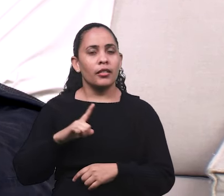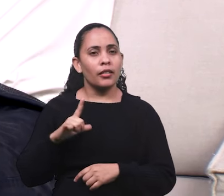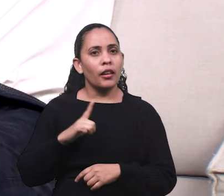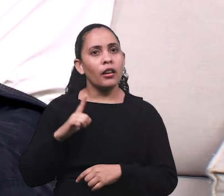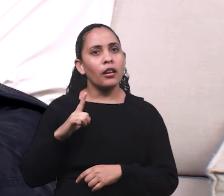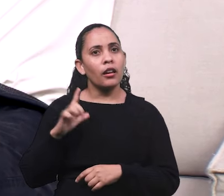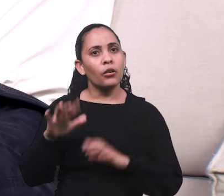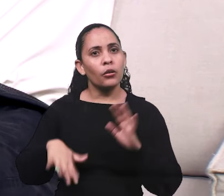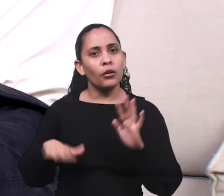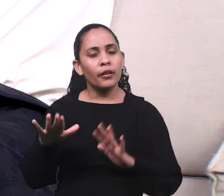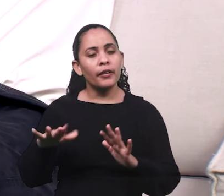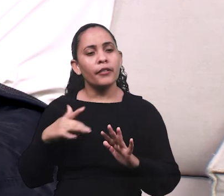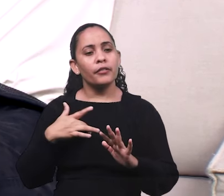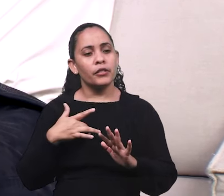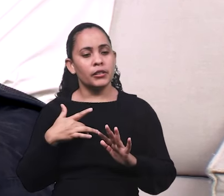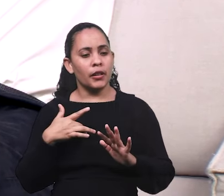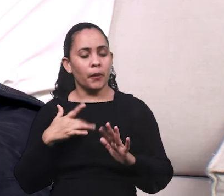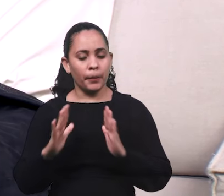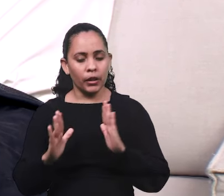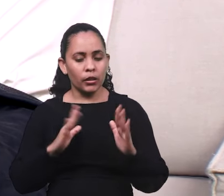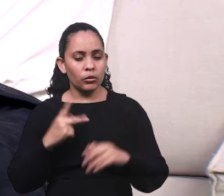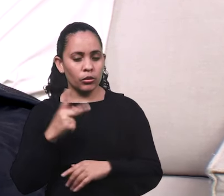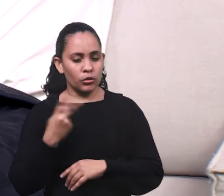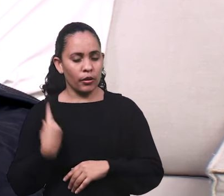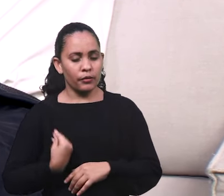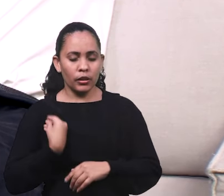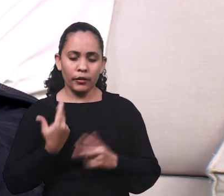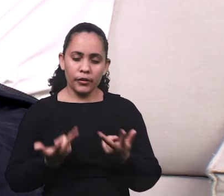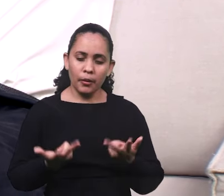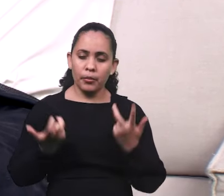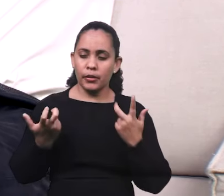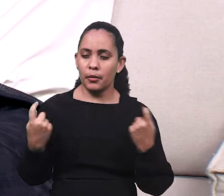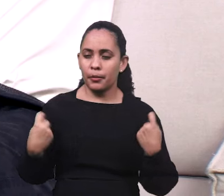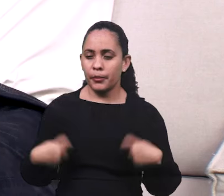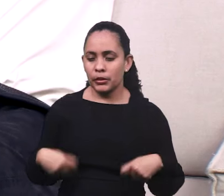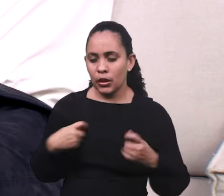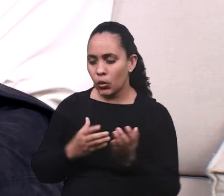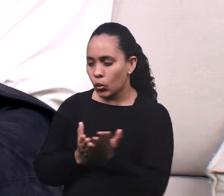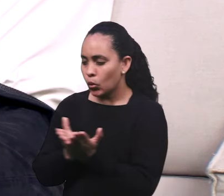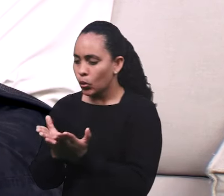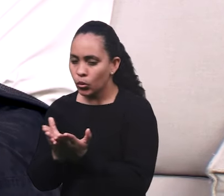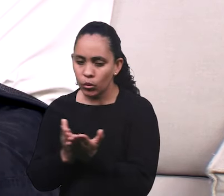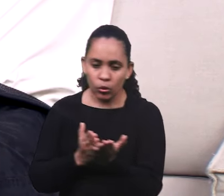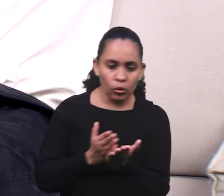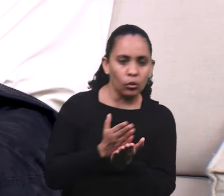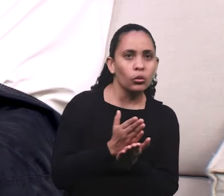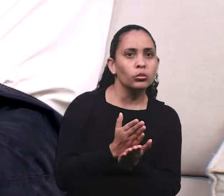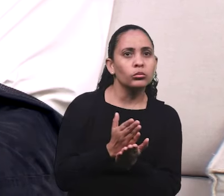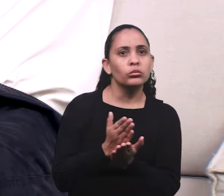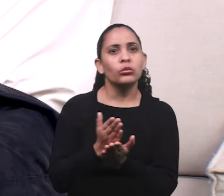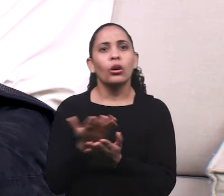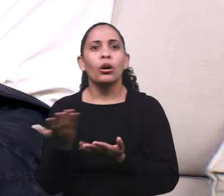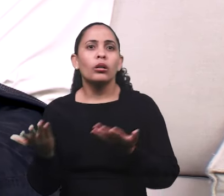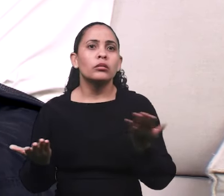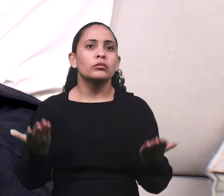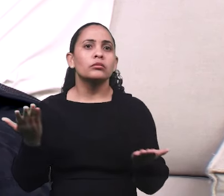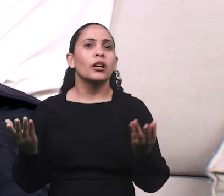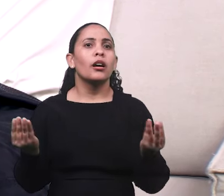sua vida que foi um divisor de águas, que você percebeu que você devia seguir esse caminho ou seguir por outro? Teve